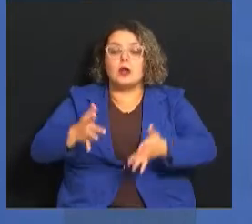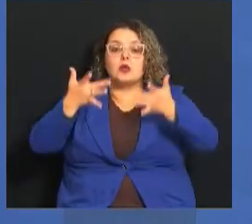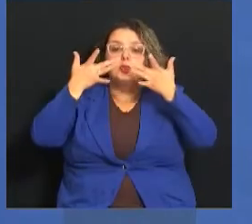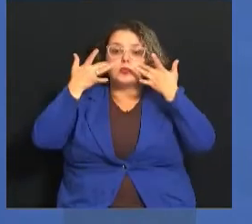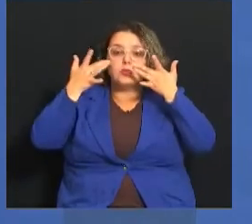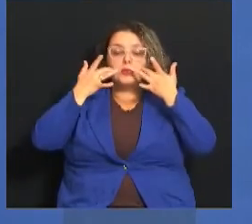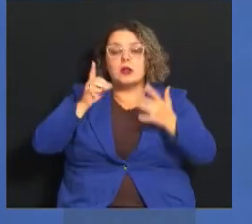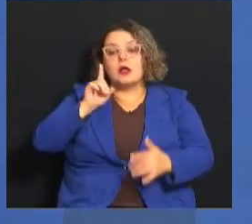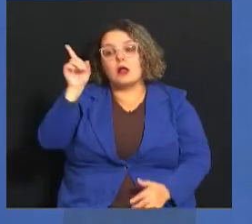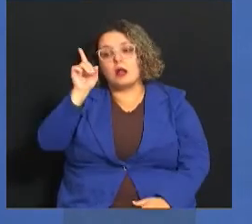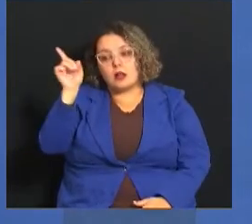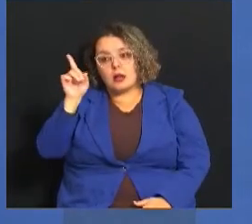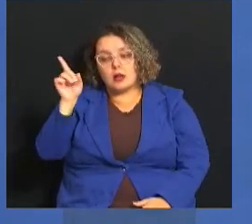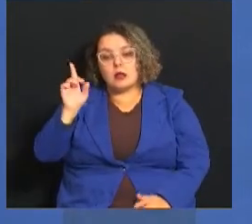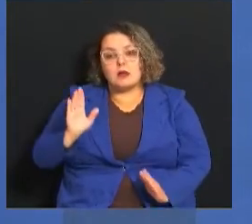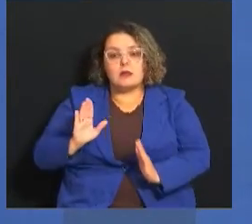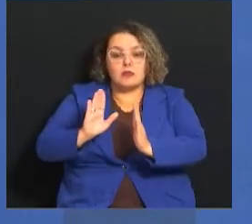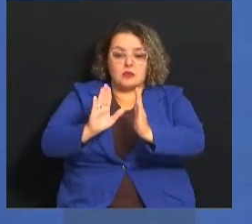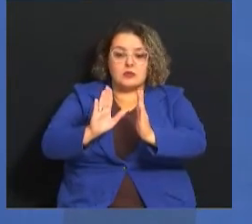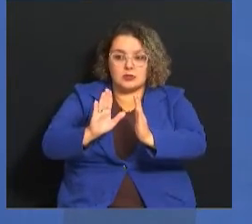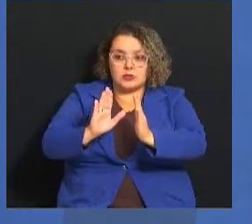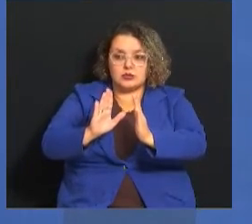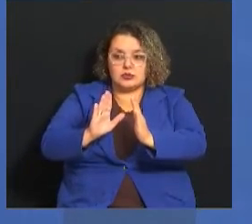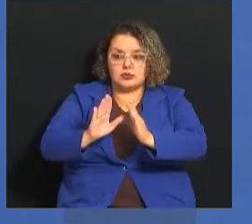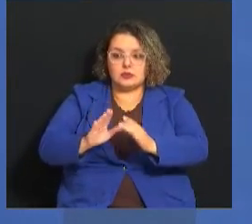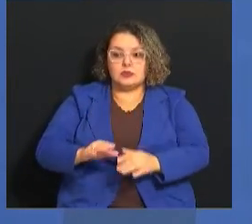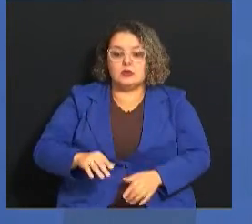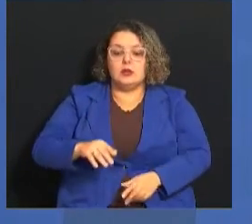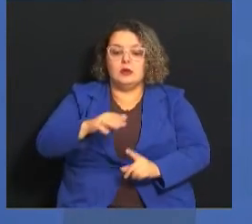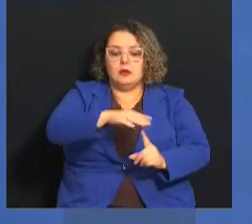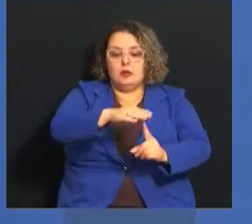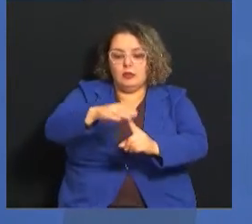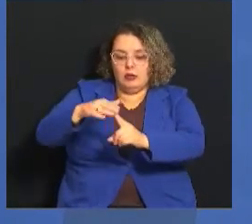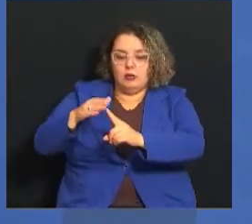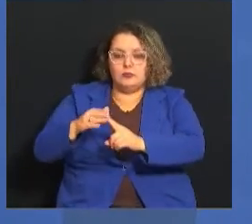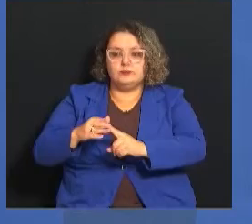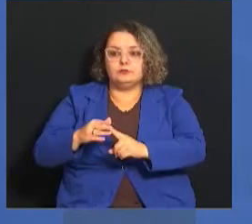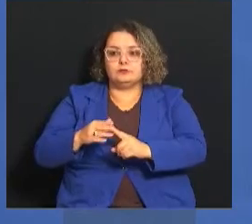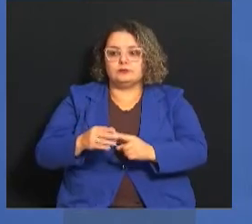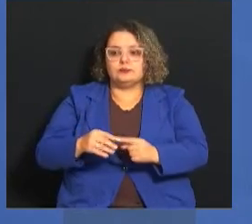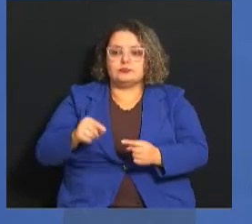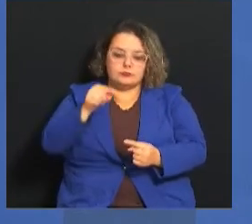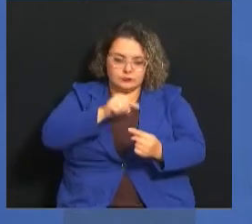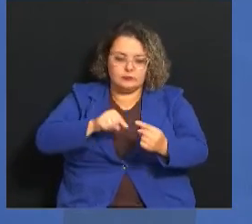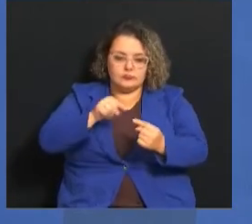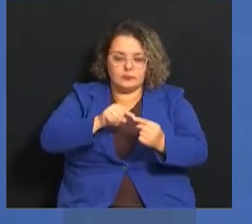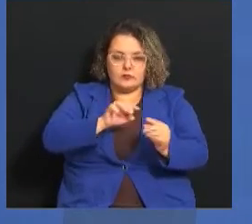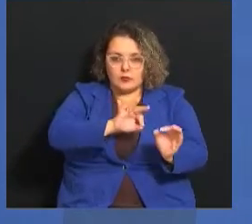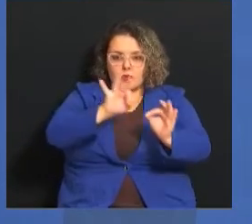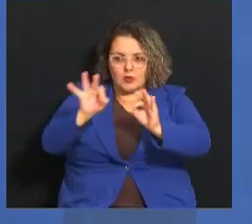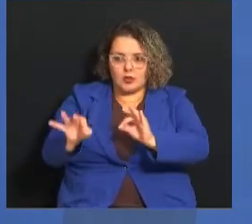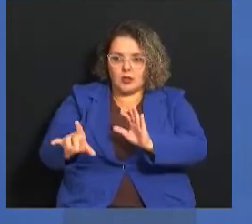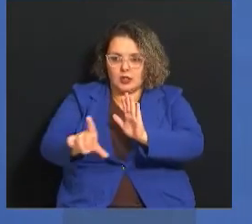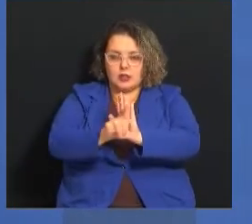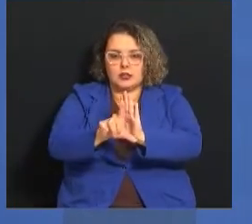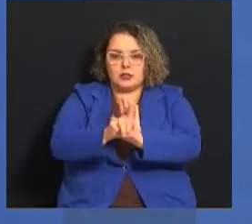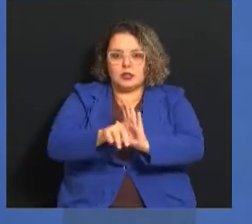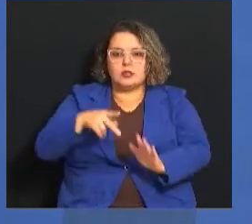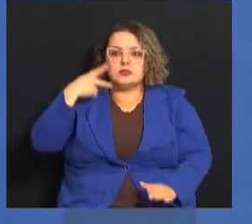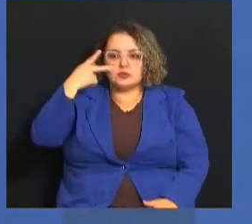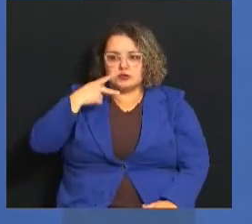Bento Quirino, a Frente Parlamentar Ambientalista, com a finalidade de acompanhar a legislação e as políticas